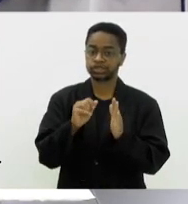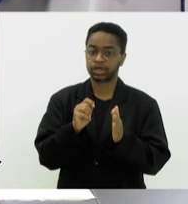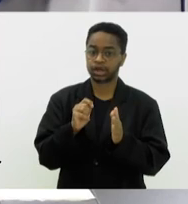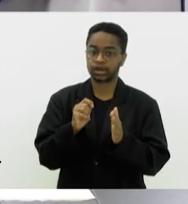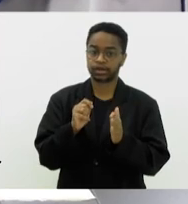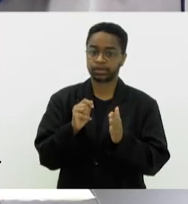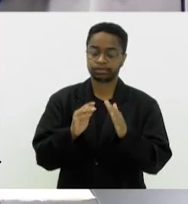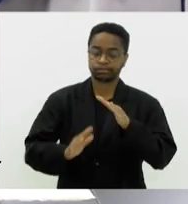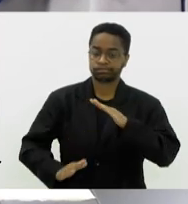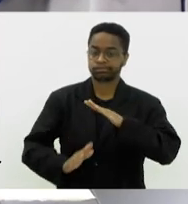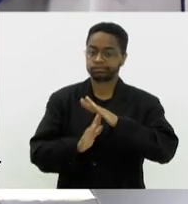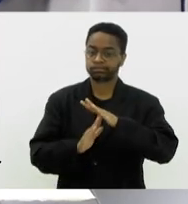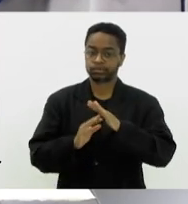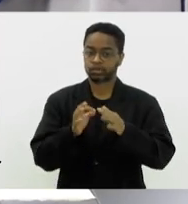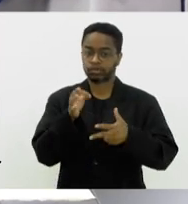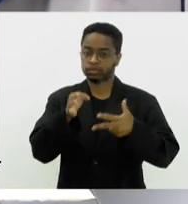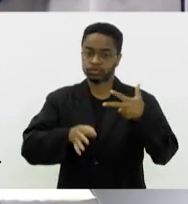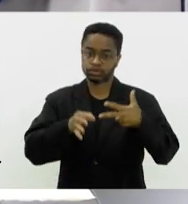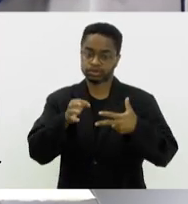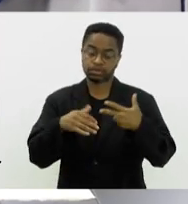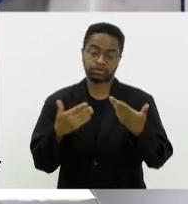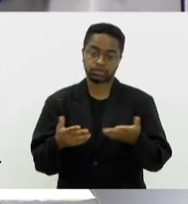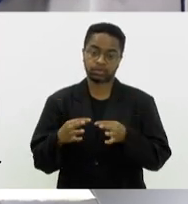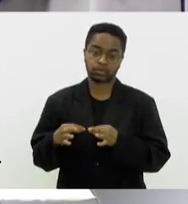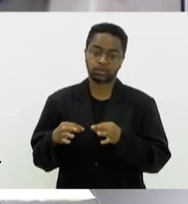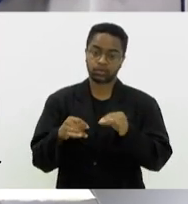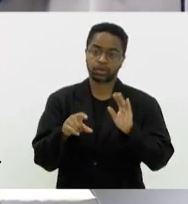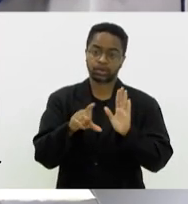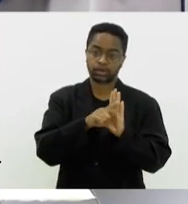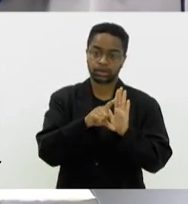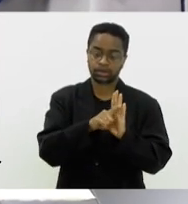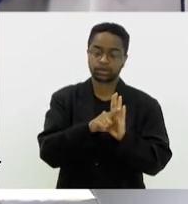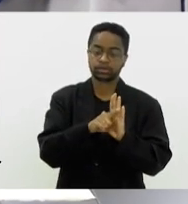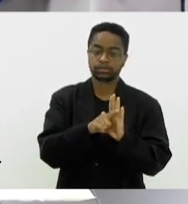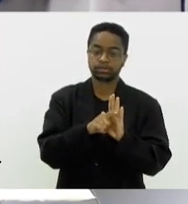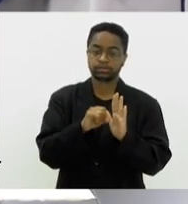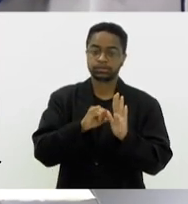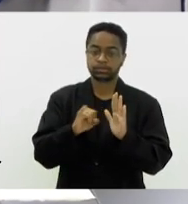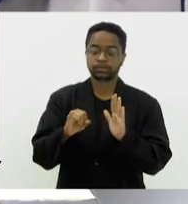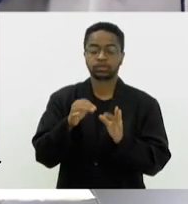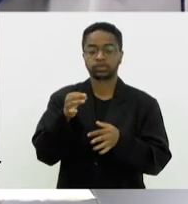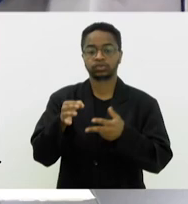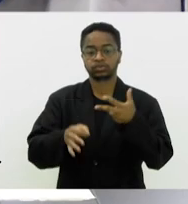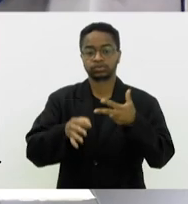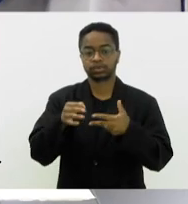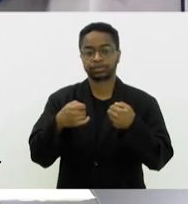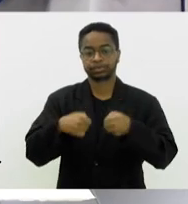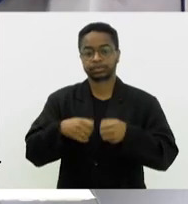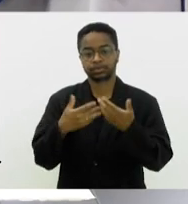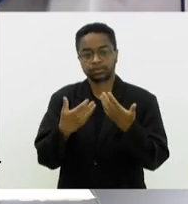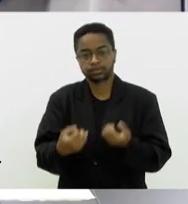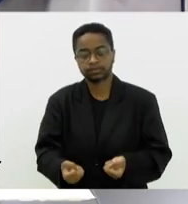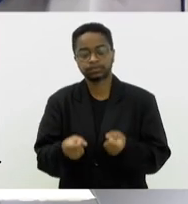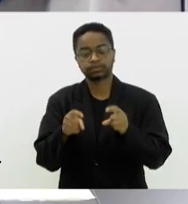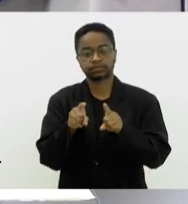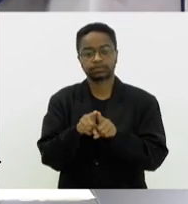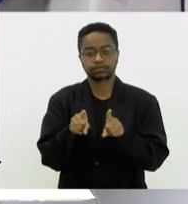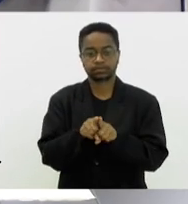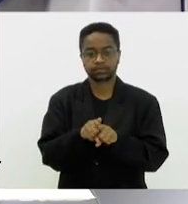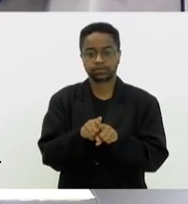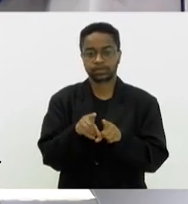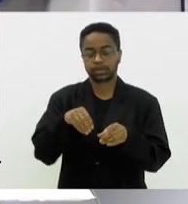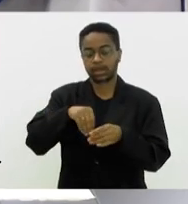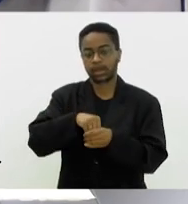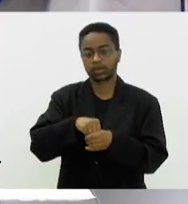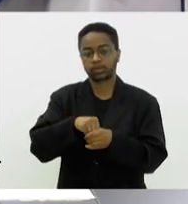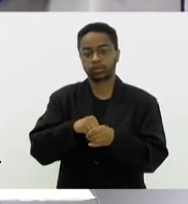aí todas as leis de procedimento aos quais o Judiciário deve se submeter, inclusive no tocante aos limites